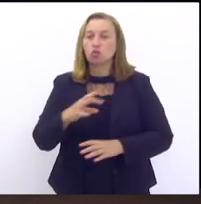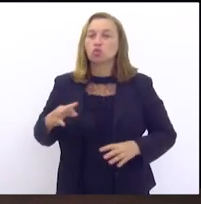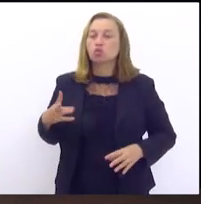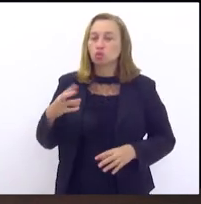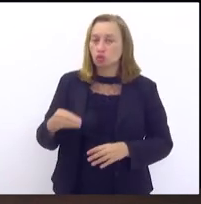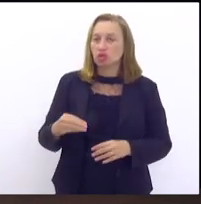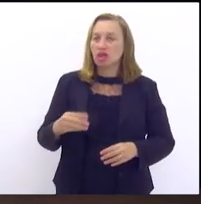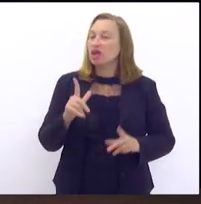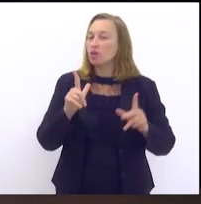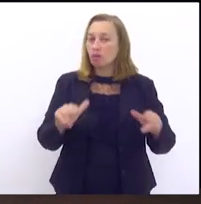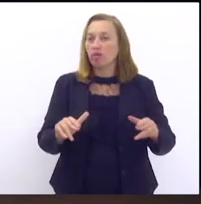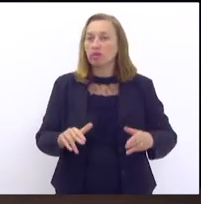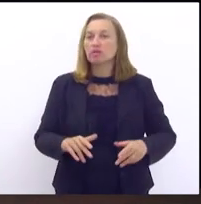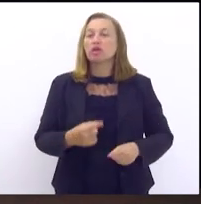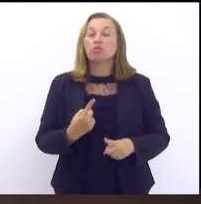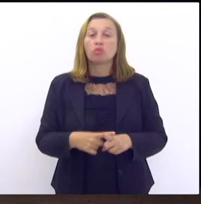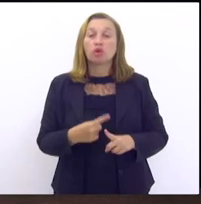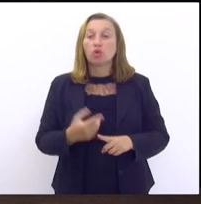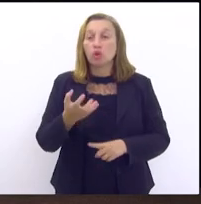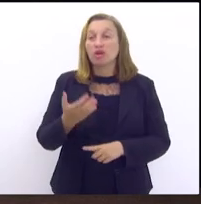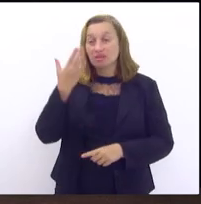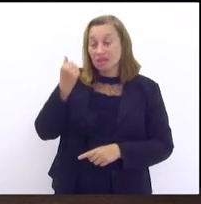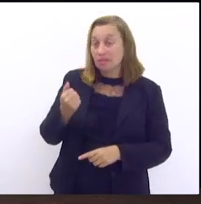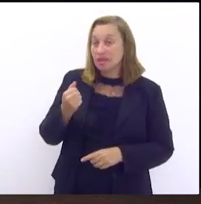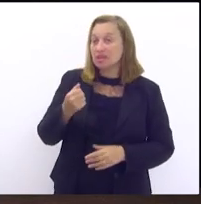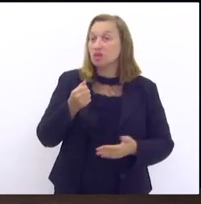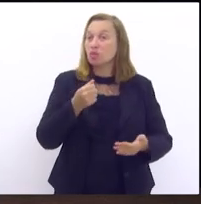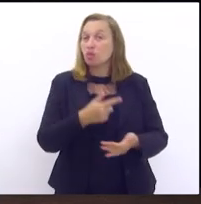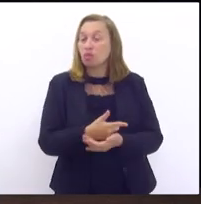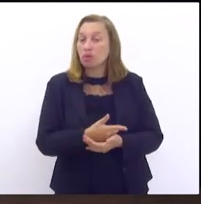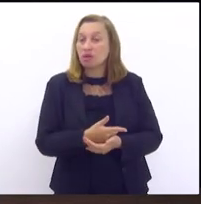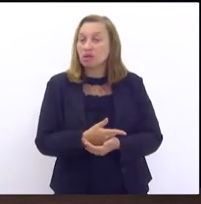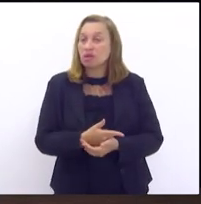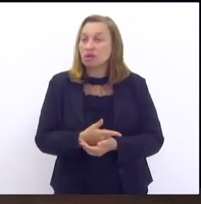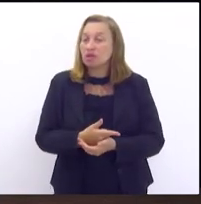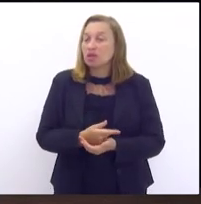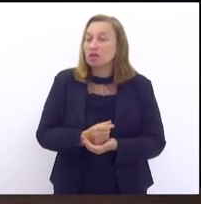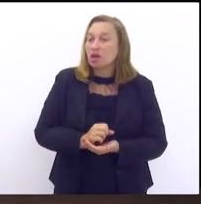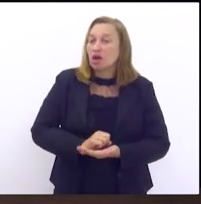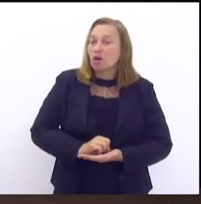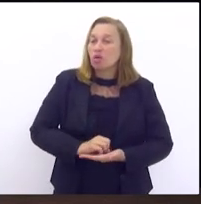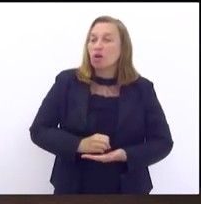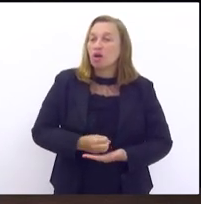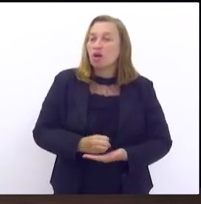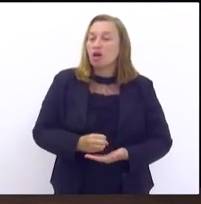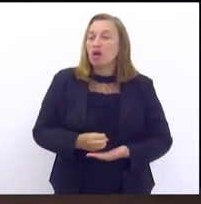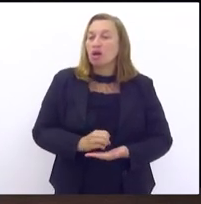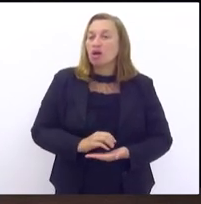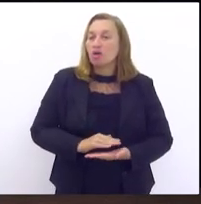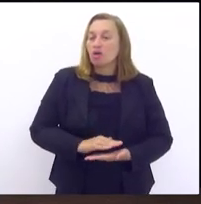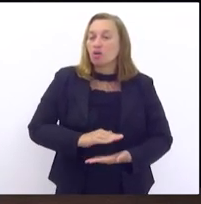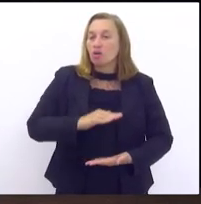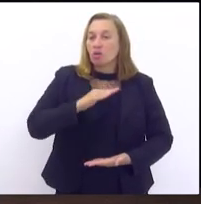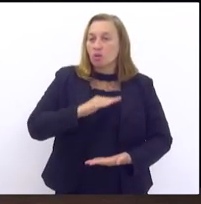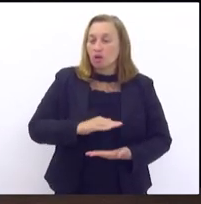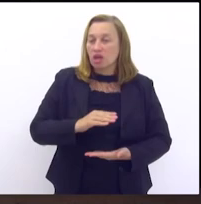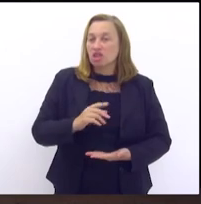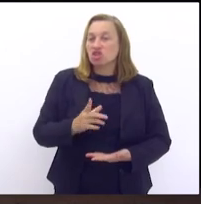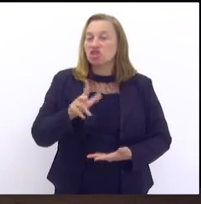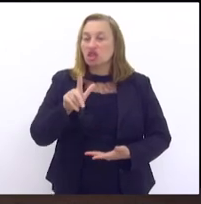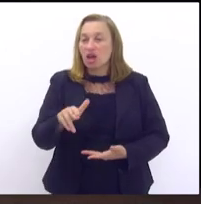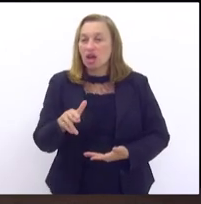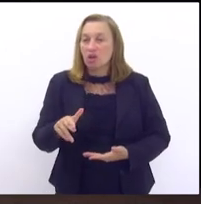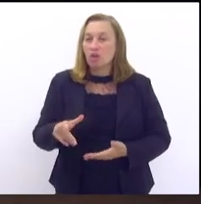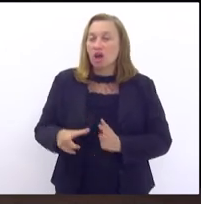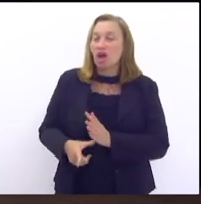só. Né? Porque eu quero saber se estão comprando a mesma quantidade de água, deputado Paulo, que era antes fornecida